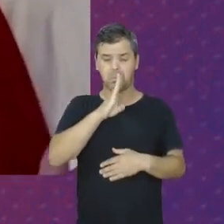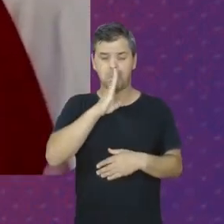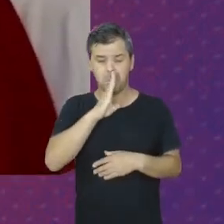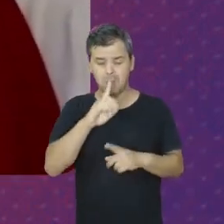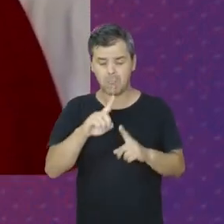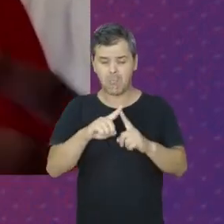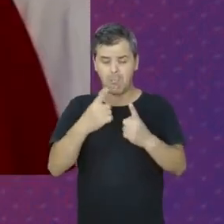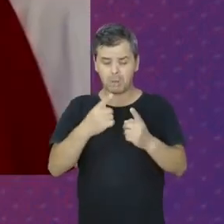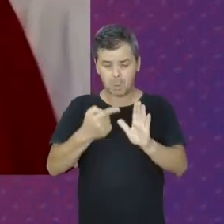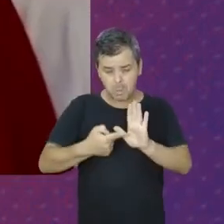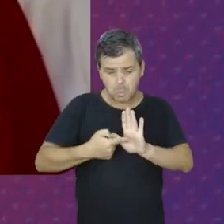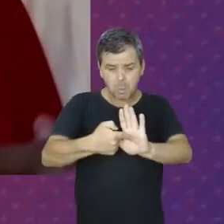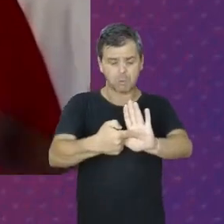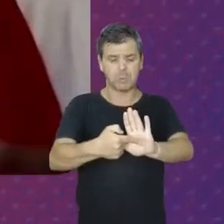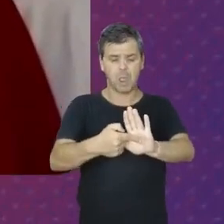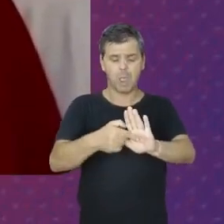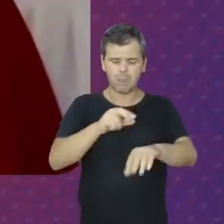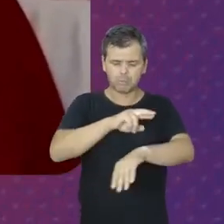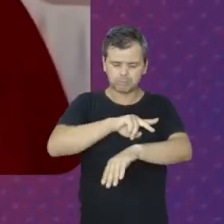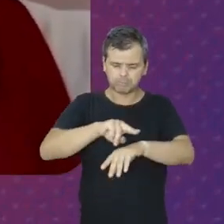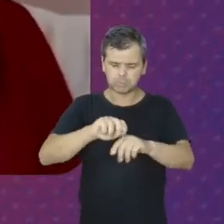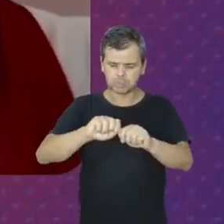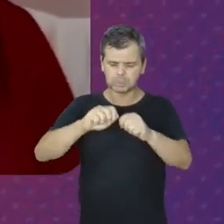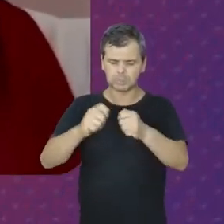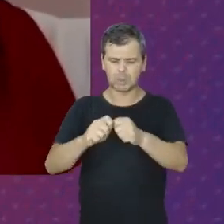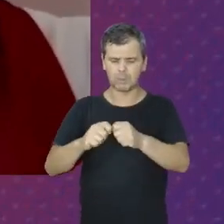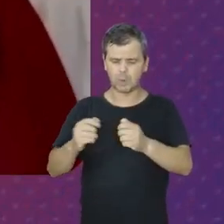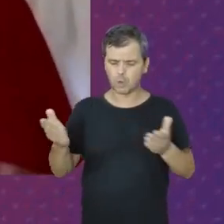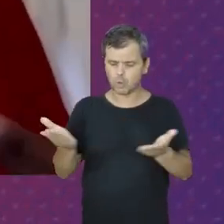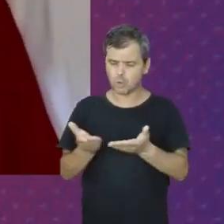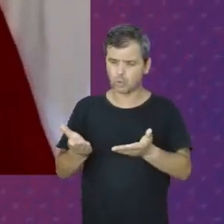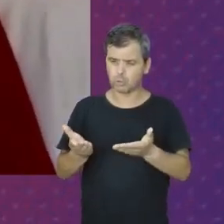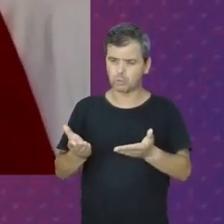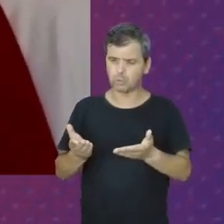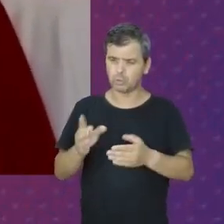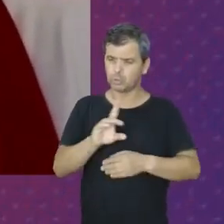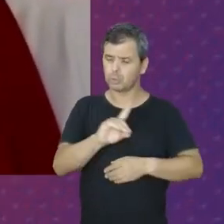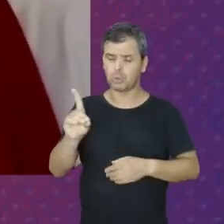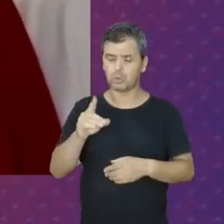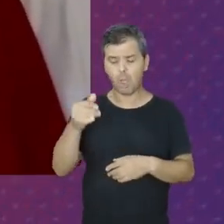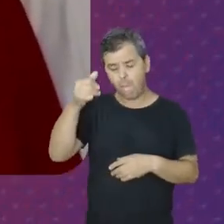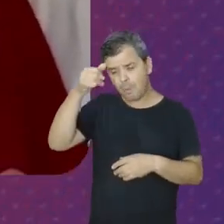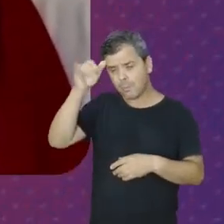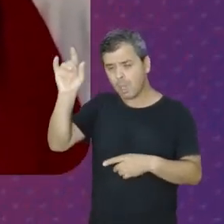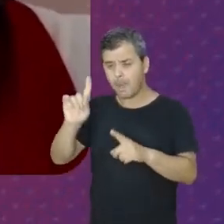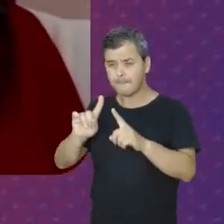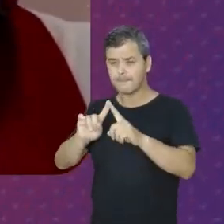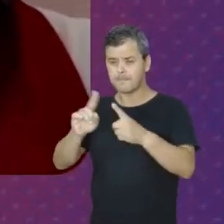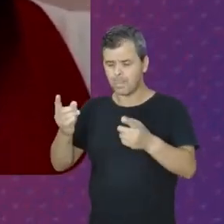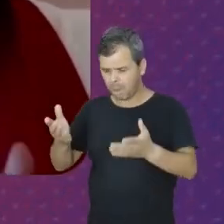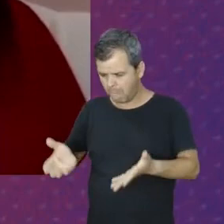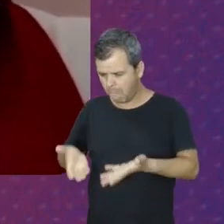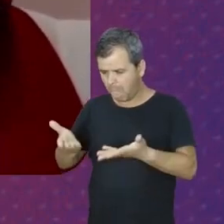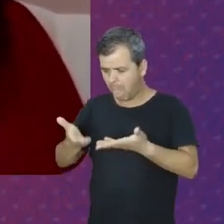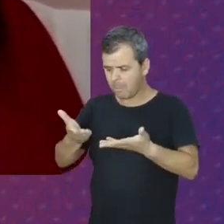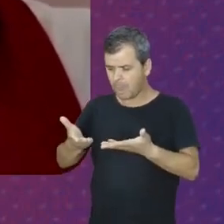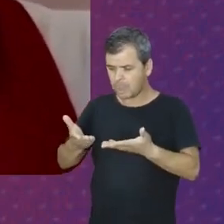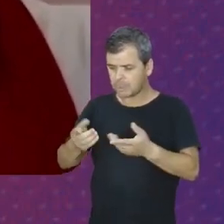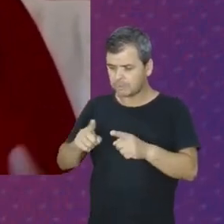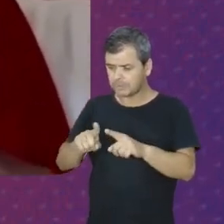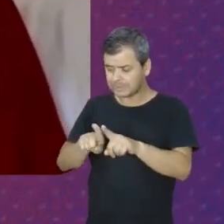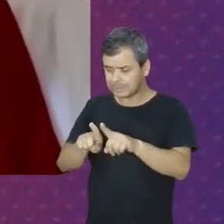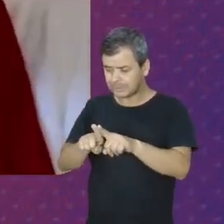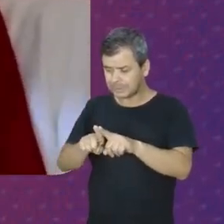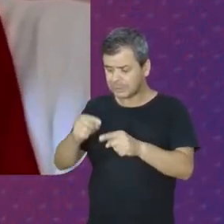de traduzir o racismo nos nossos tempos. Não é só evitar, mas é discutir as formas com